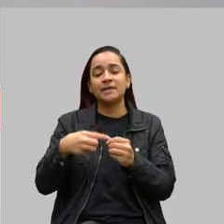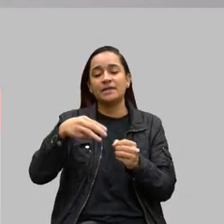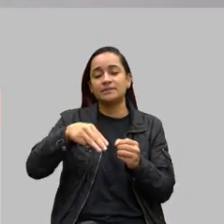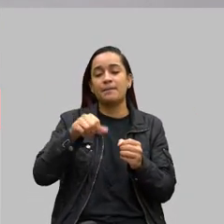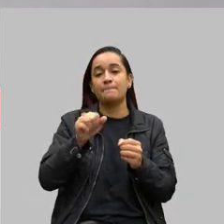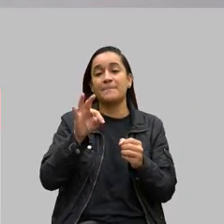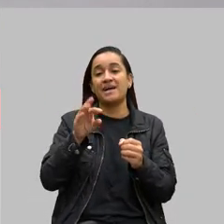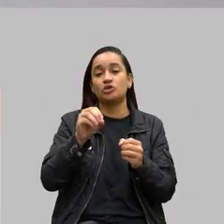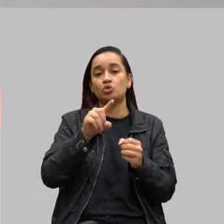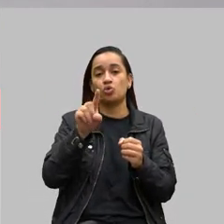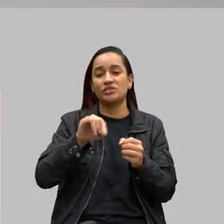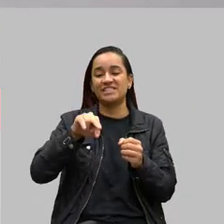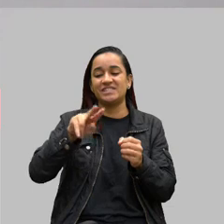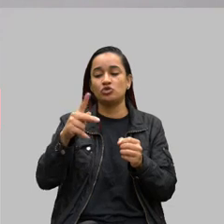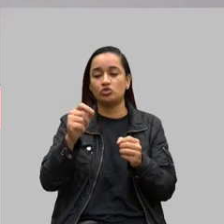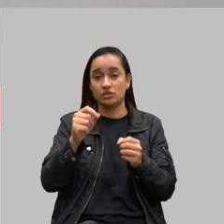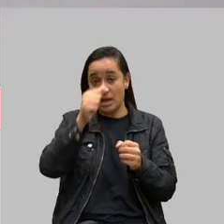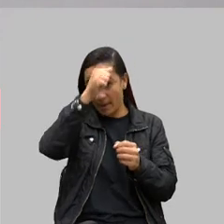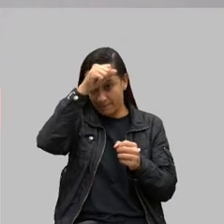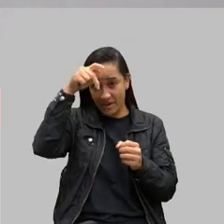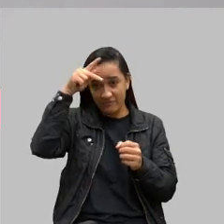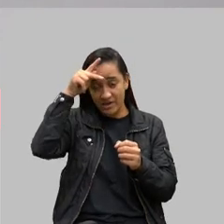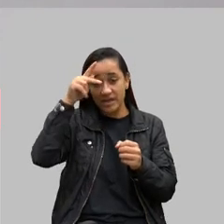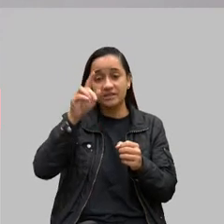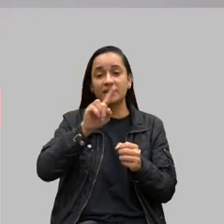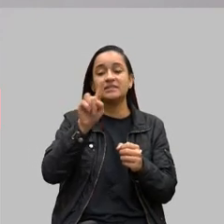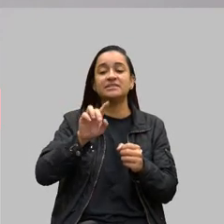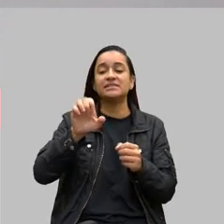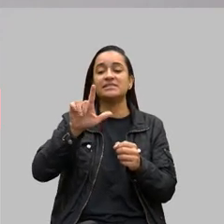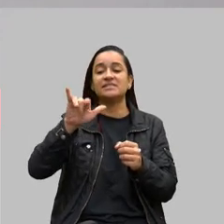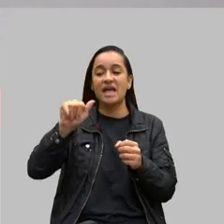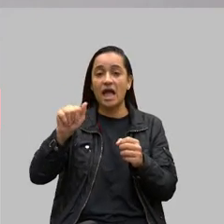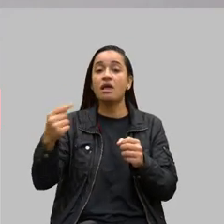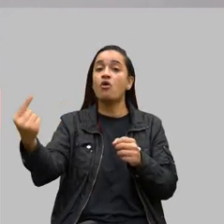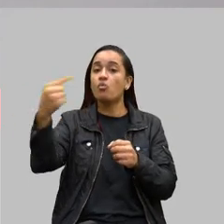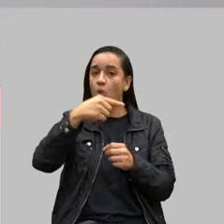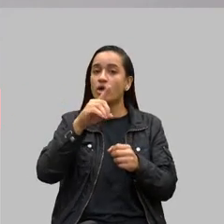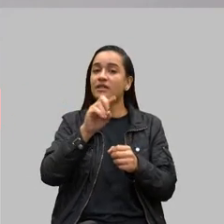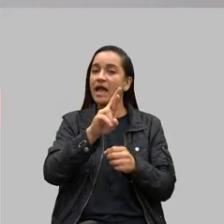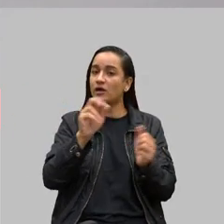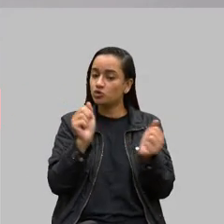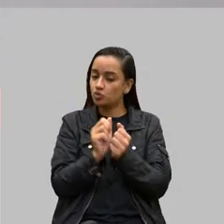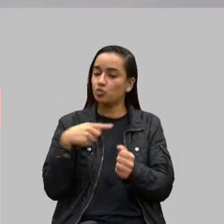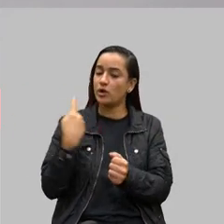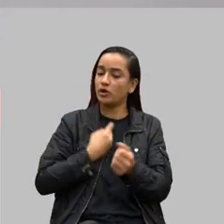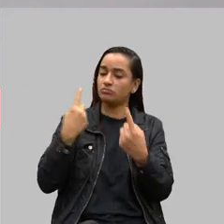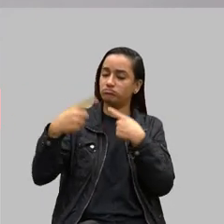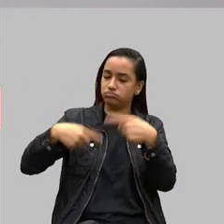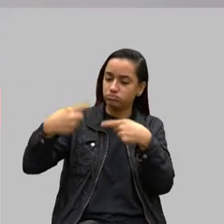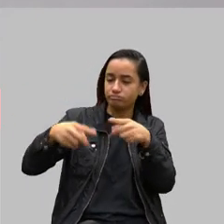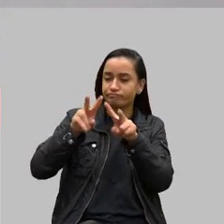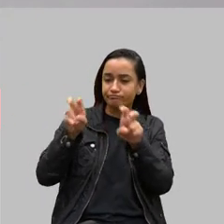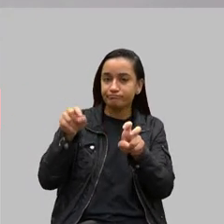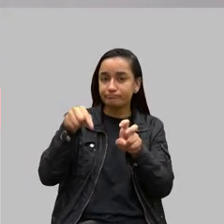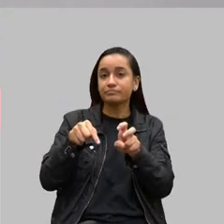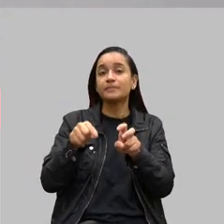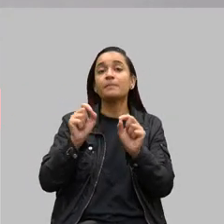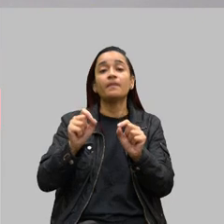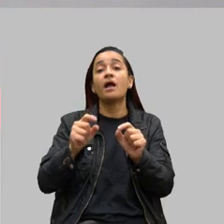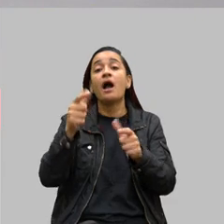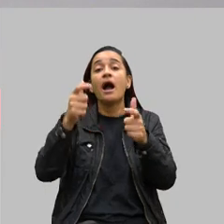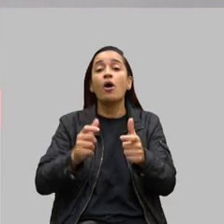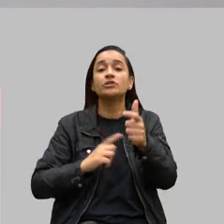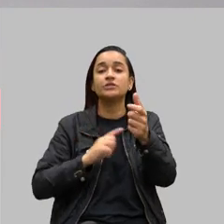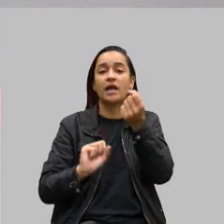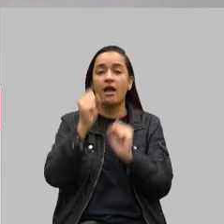Zé junto ao Antônio divino tiveram com a gente no Dr tratando desse assunto que fica ali Nascimento nacional que é uma fábrica importante